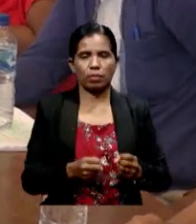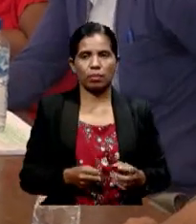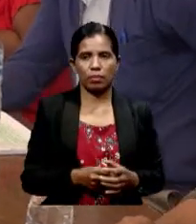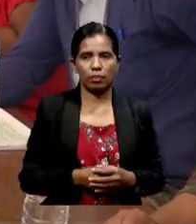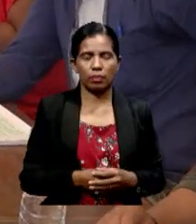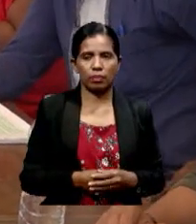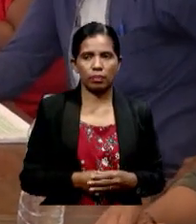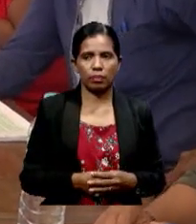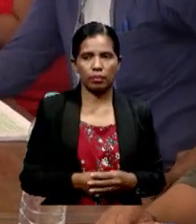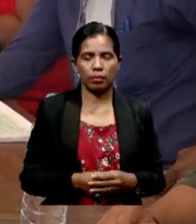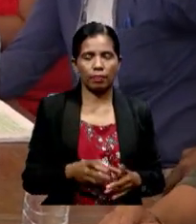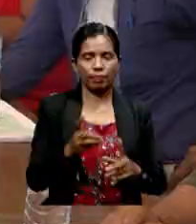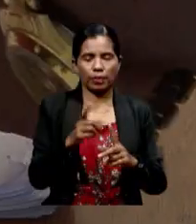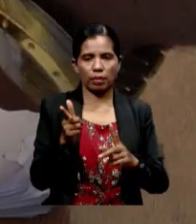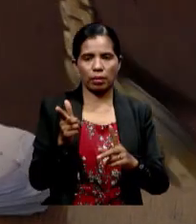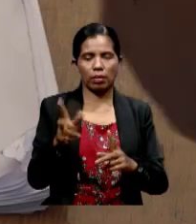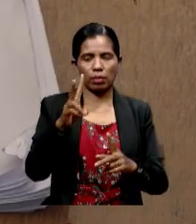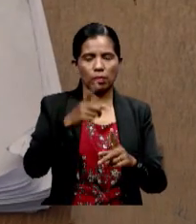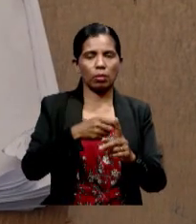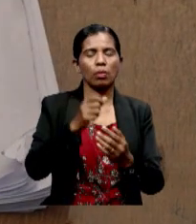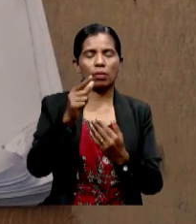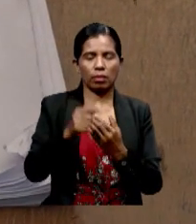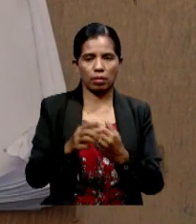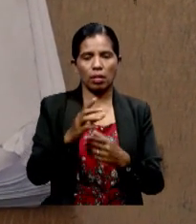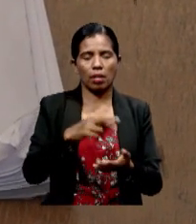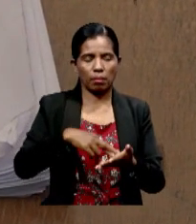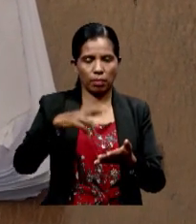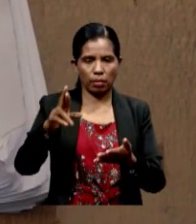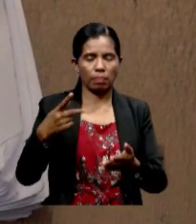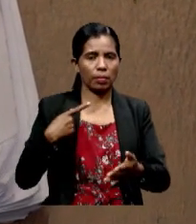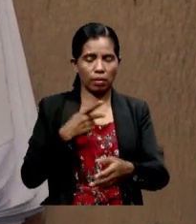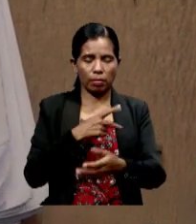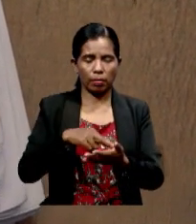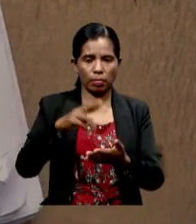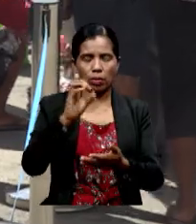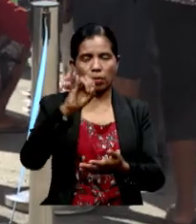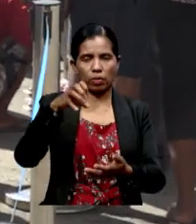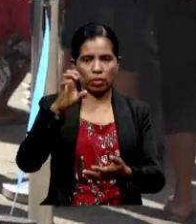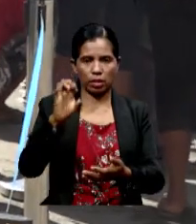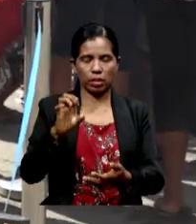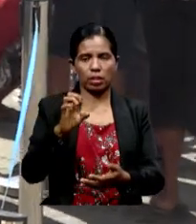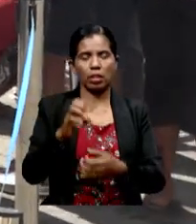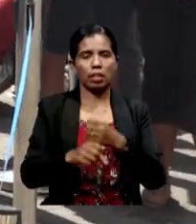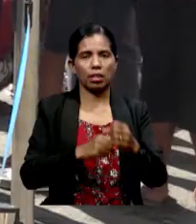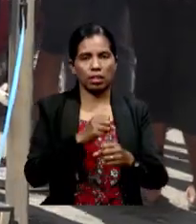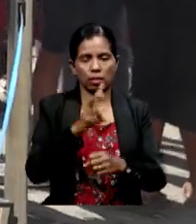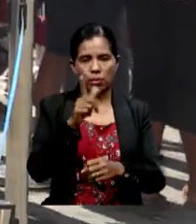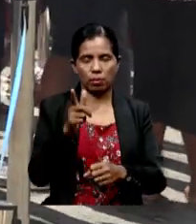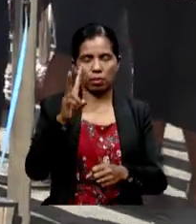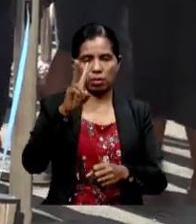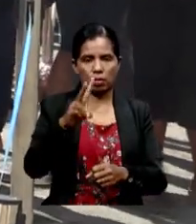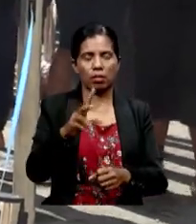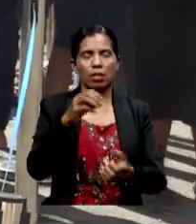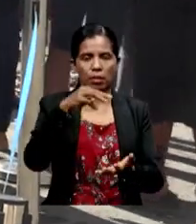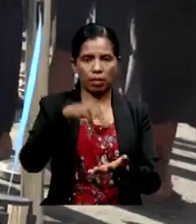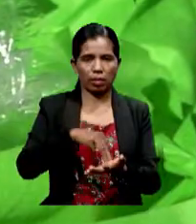tinang ring rua runulura singida Parlamento Nasional aprova proposta o gering rua runulura sin rua romontante tokon hat